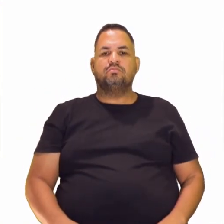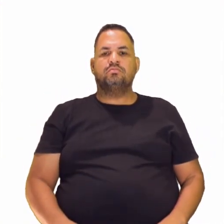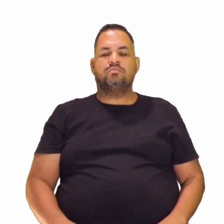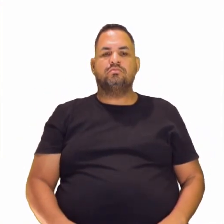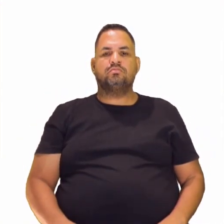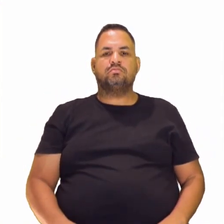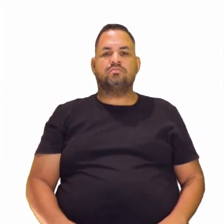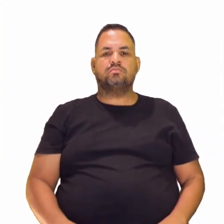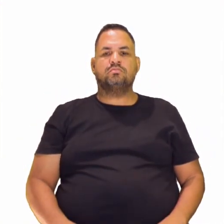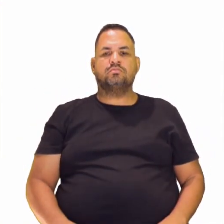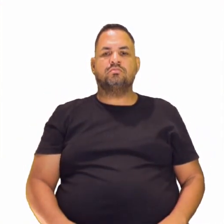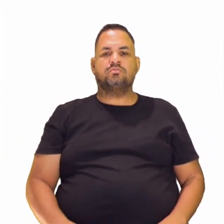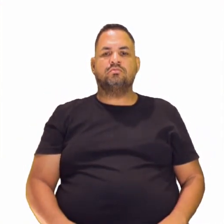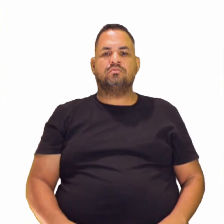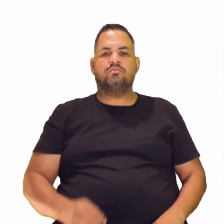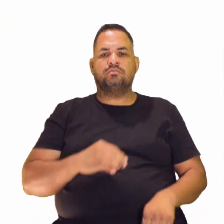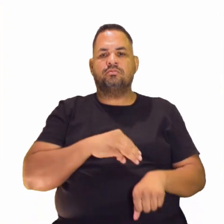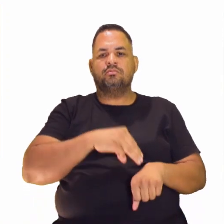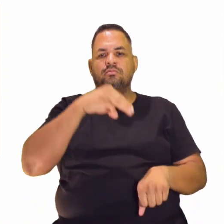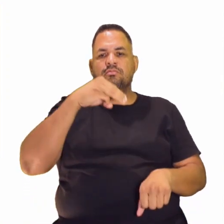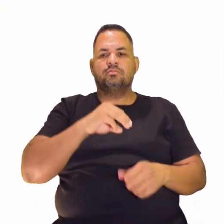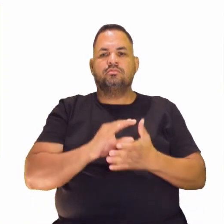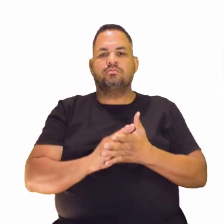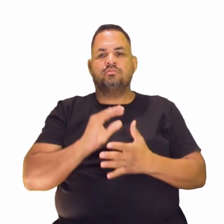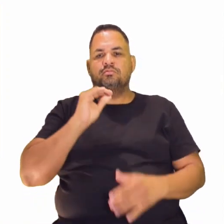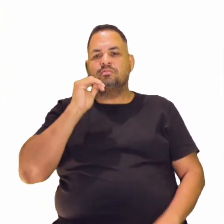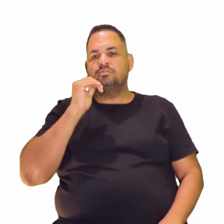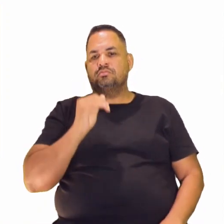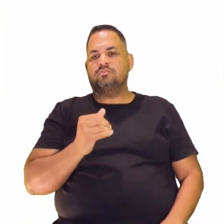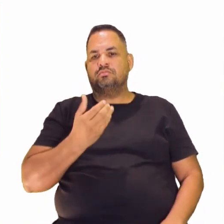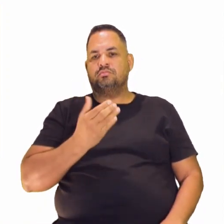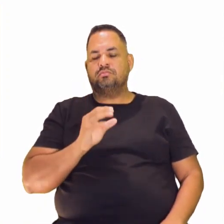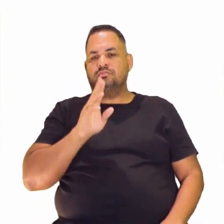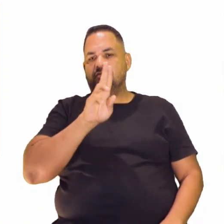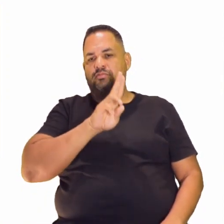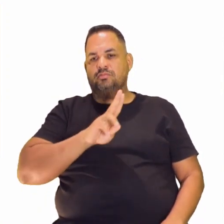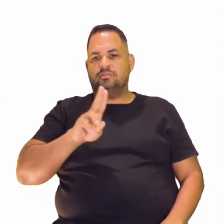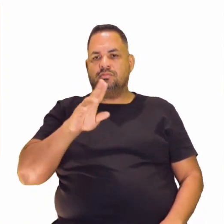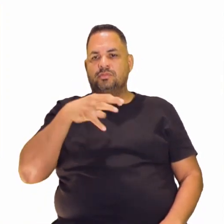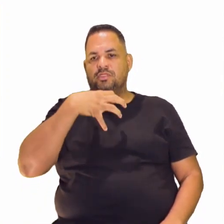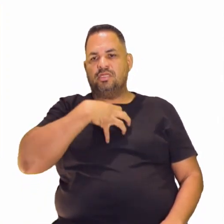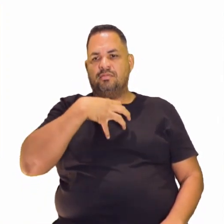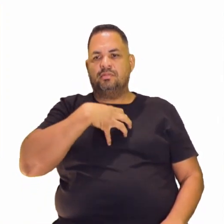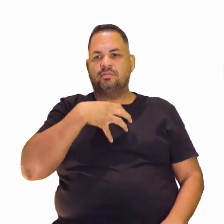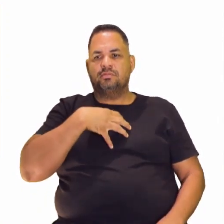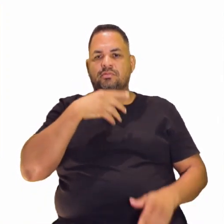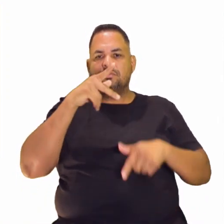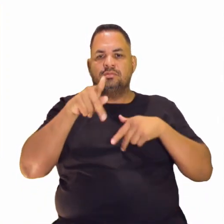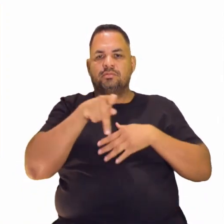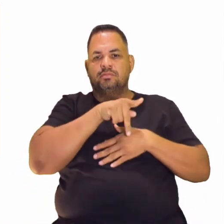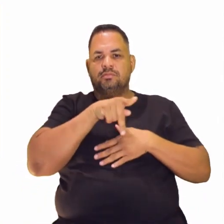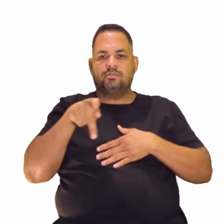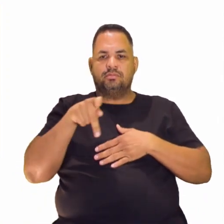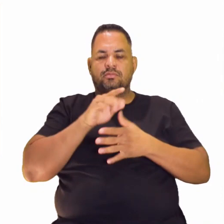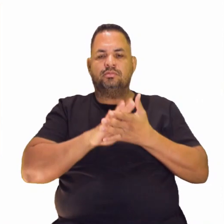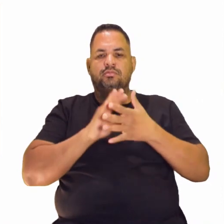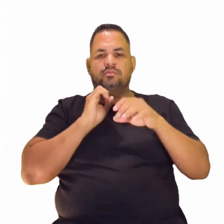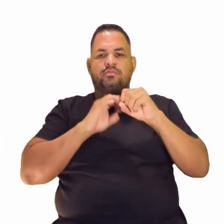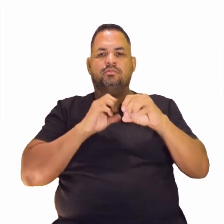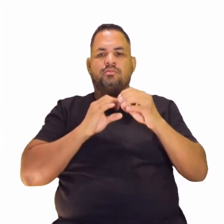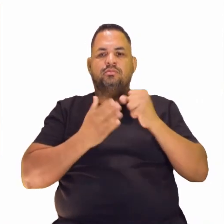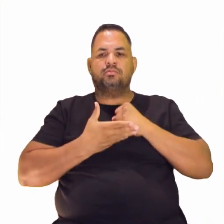E olha aqui, a Arissana é mestre pela Universidade Federal da Bahia e atua como professora na